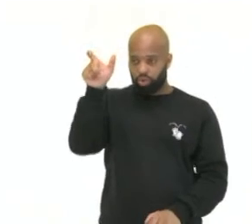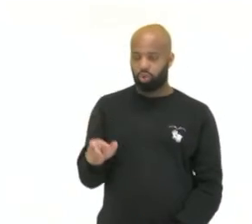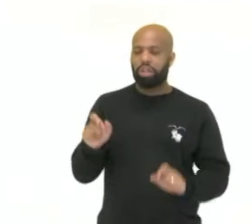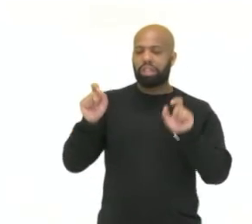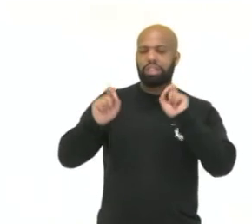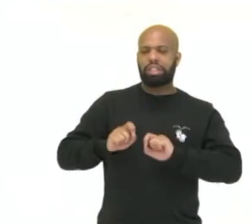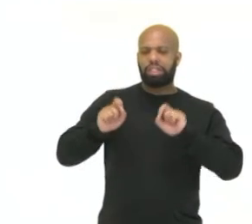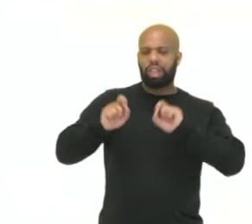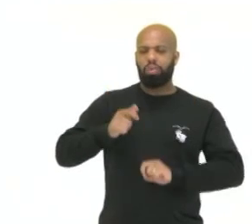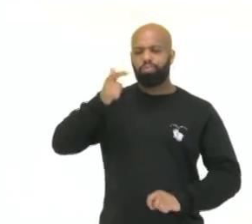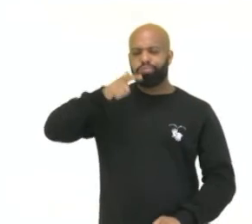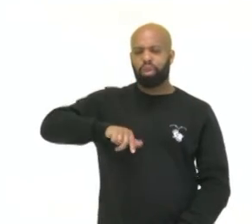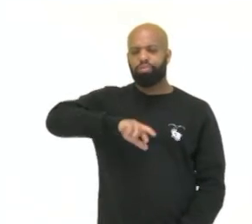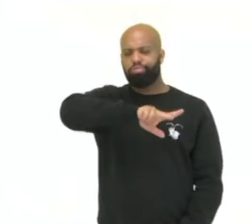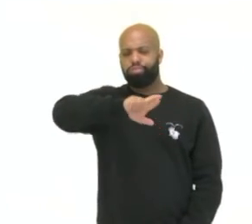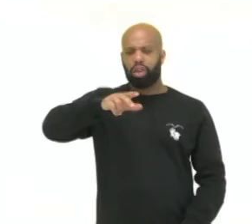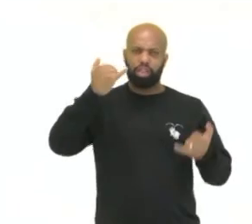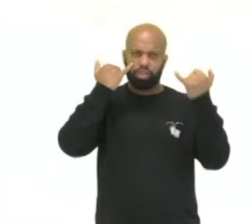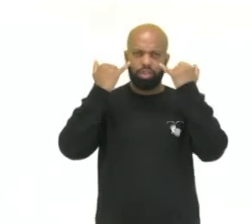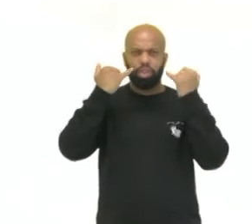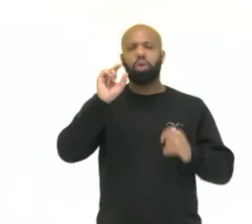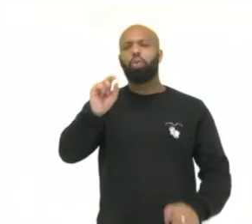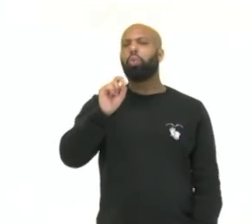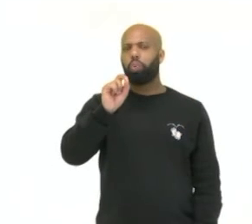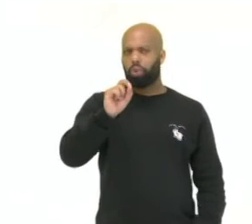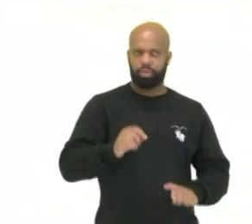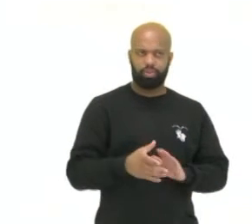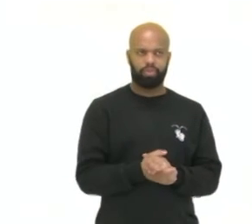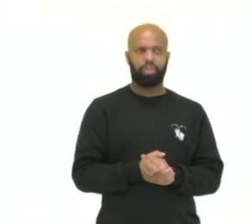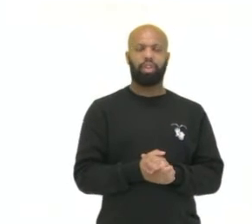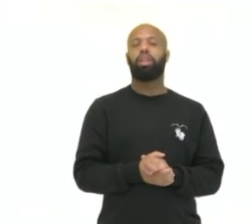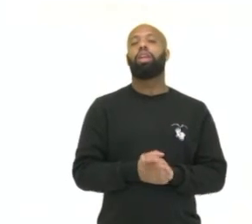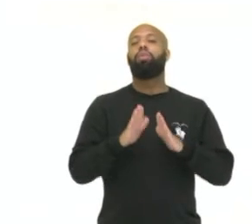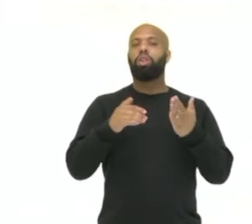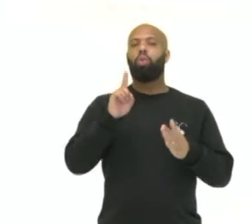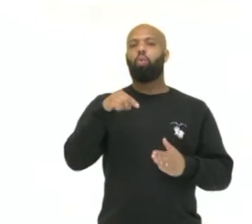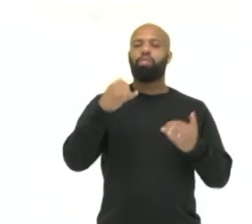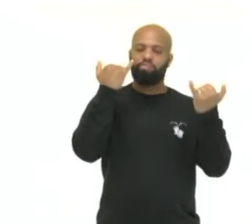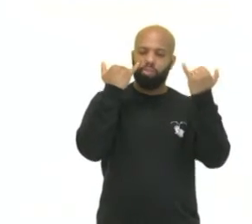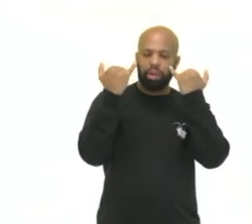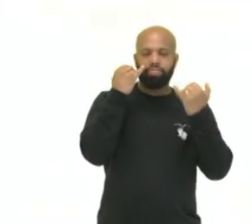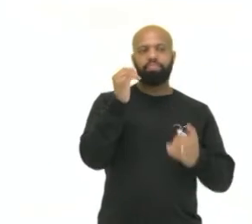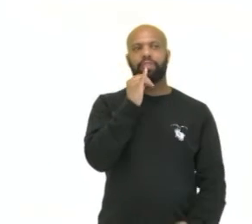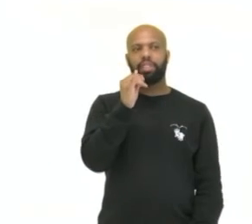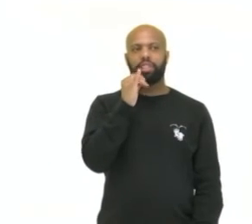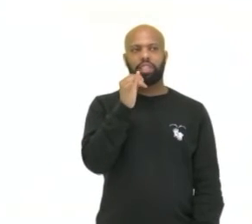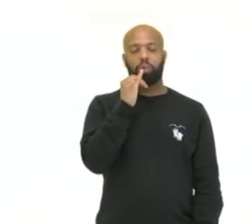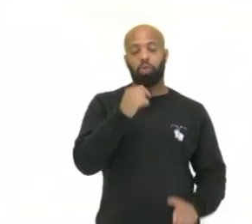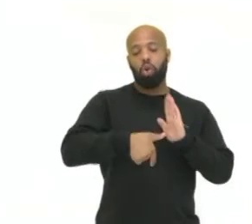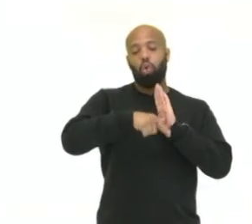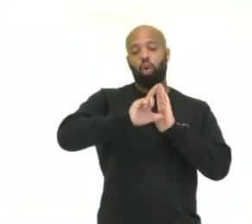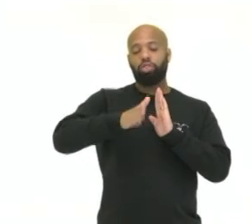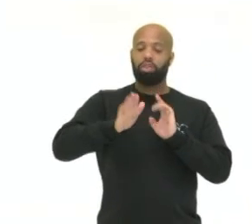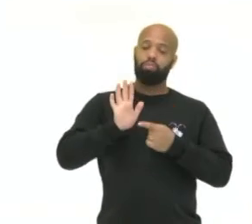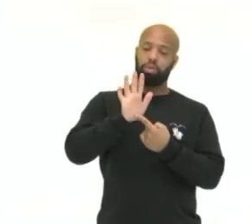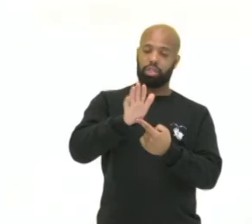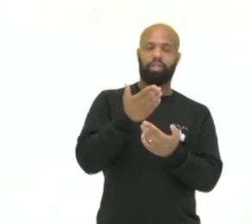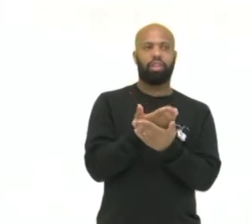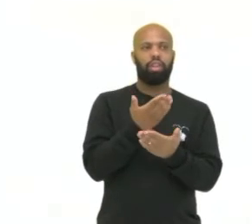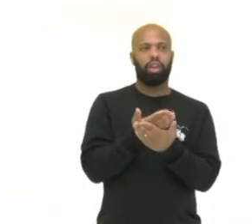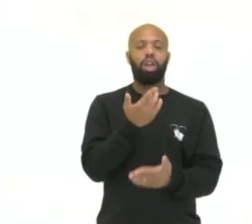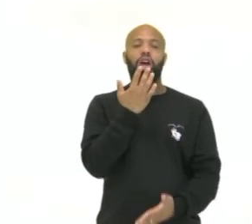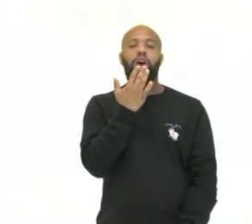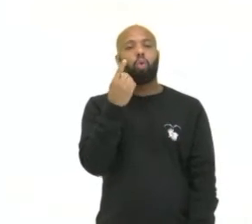obter várias informações. Que informações são essas? Informações como aquelas que a gente começou a aula. Cor